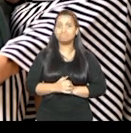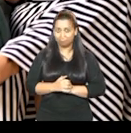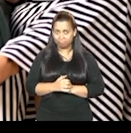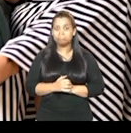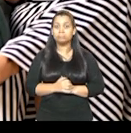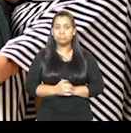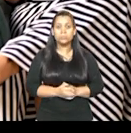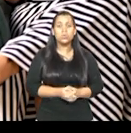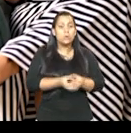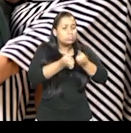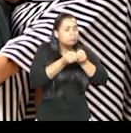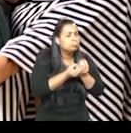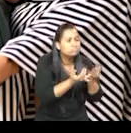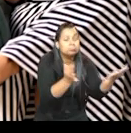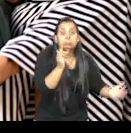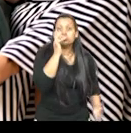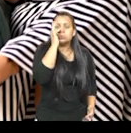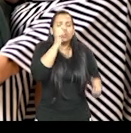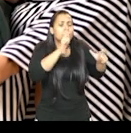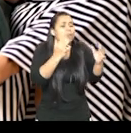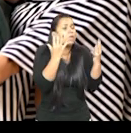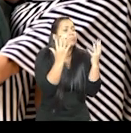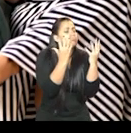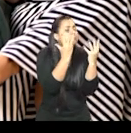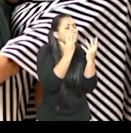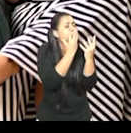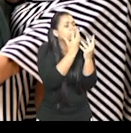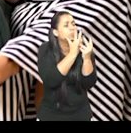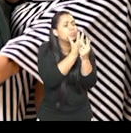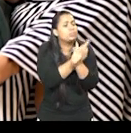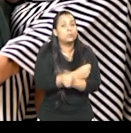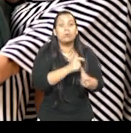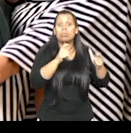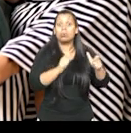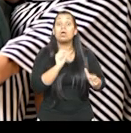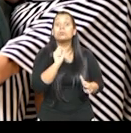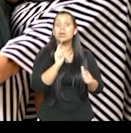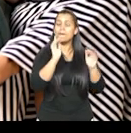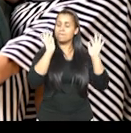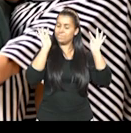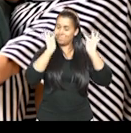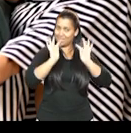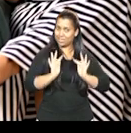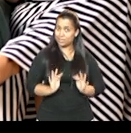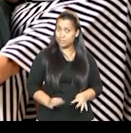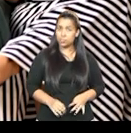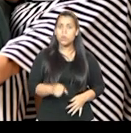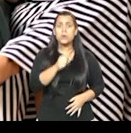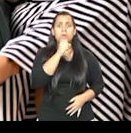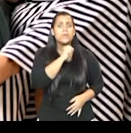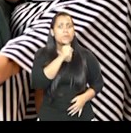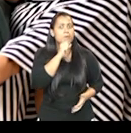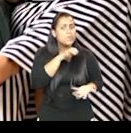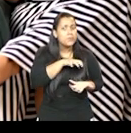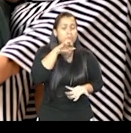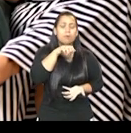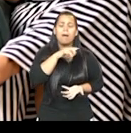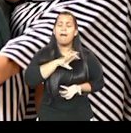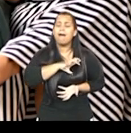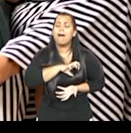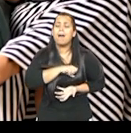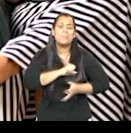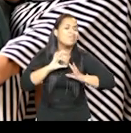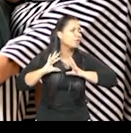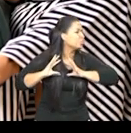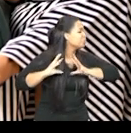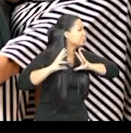jardim do velhinho era um verdadeiro paraíso, um lugar de felicidade. O velhinho amava todas as